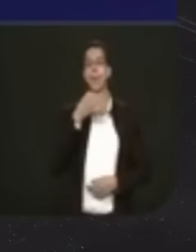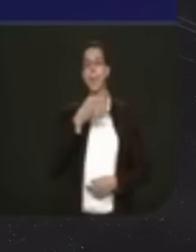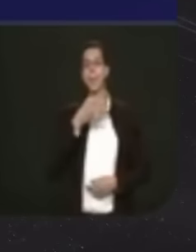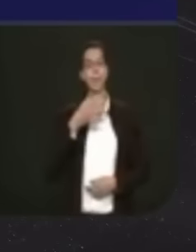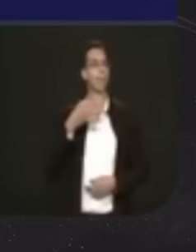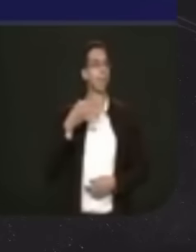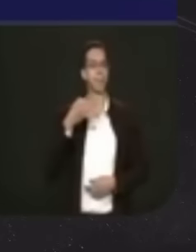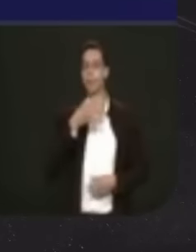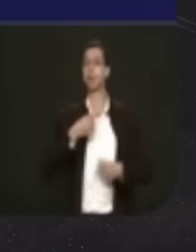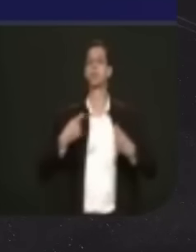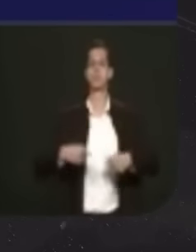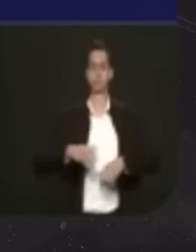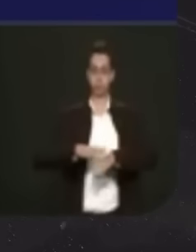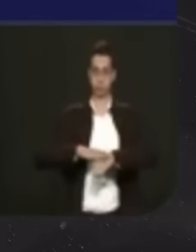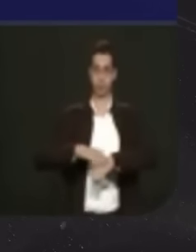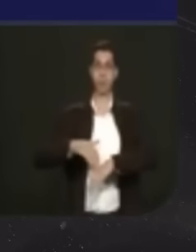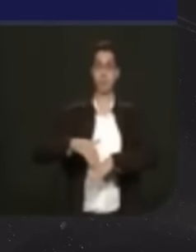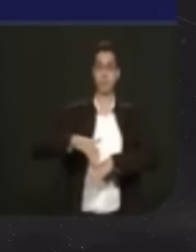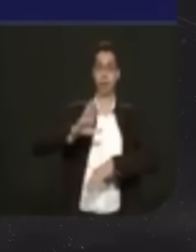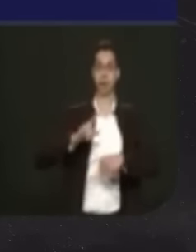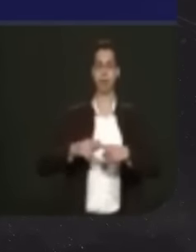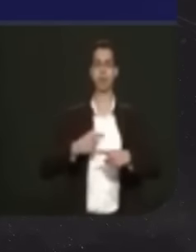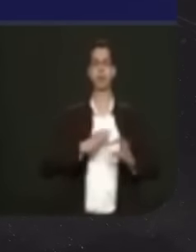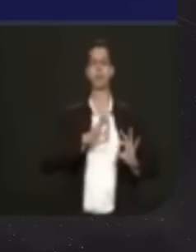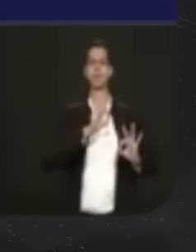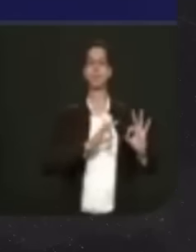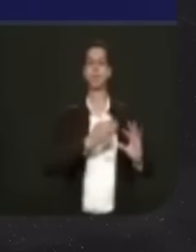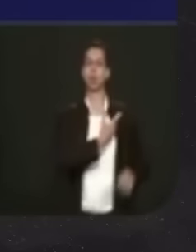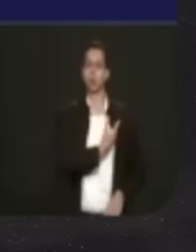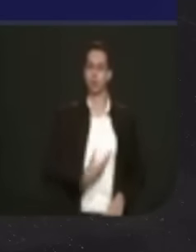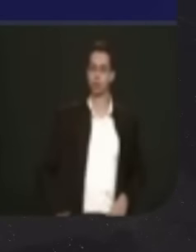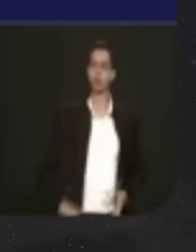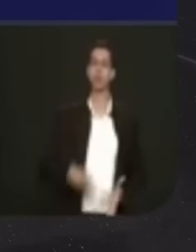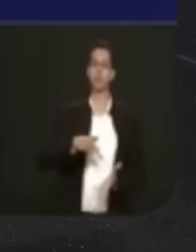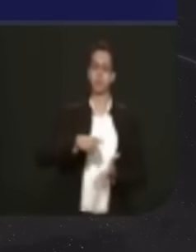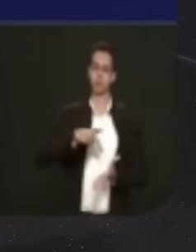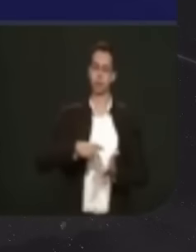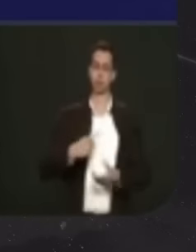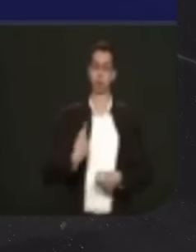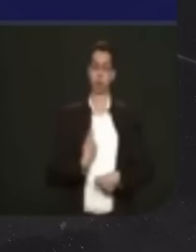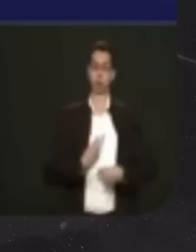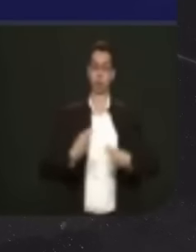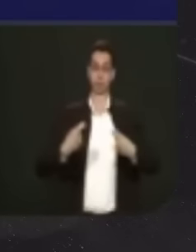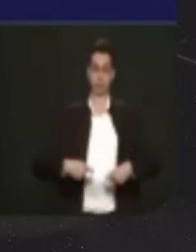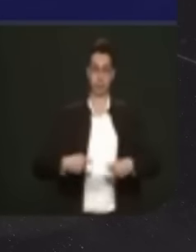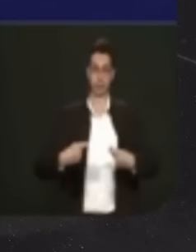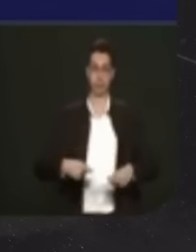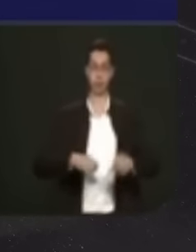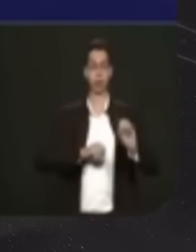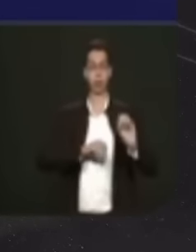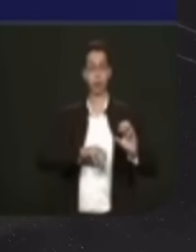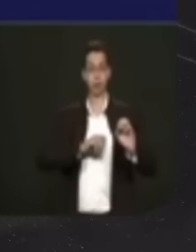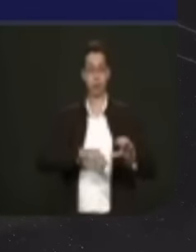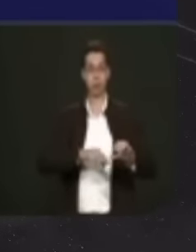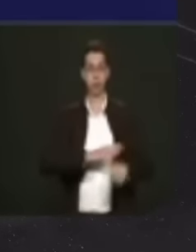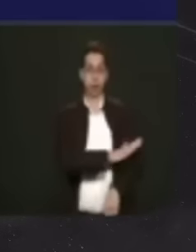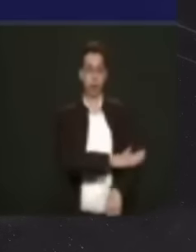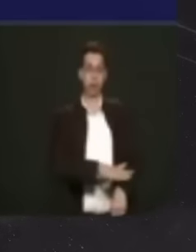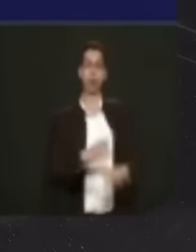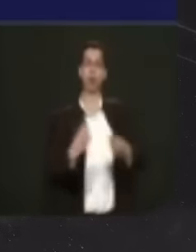governo uma previsão de que a gente possa sim avançar na educação antirracista dentro do Ensino